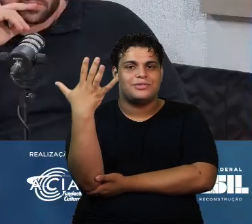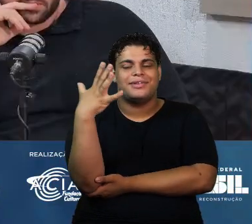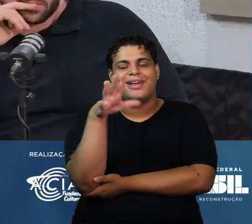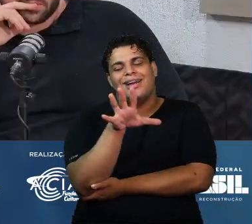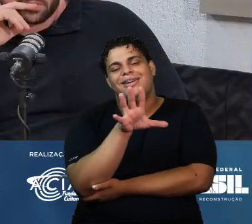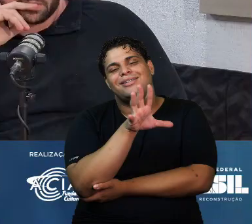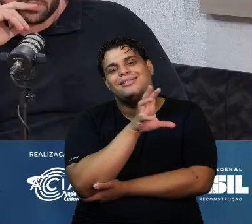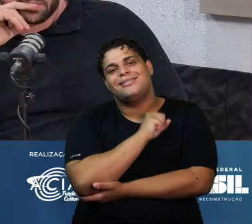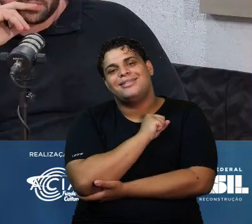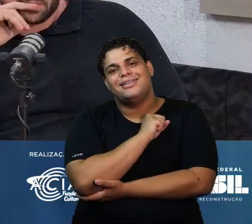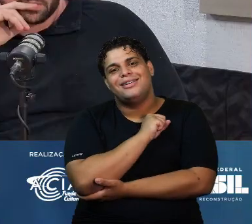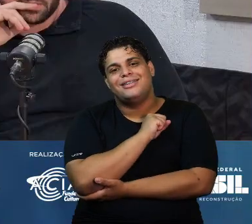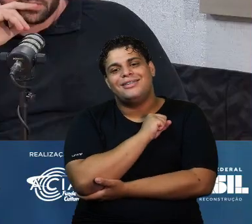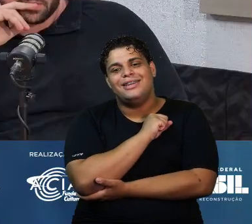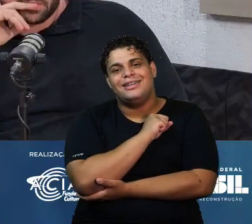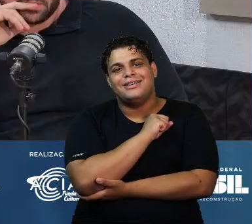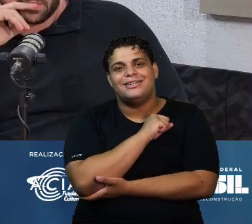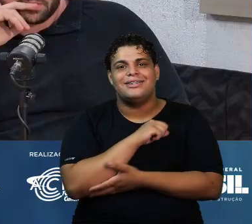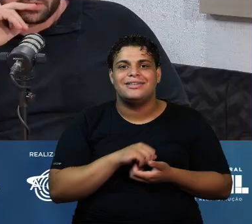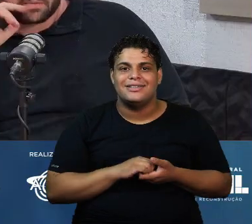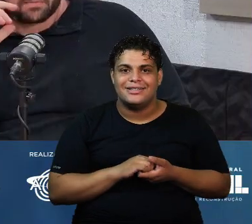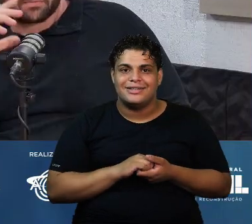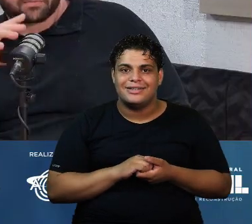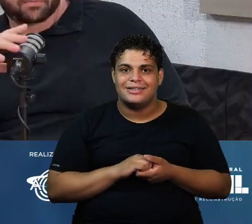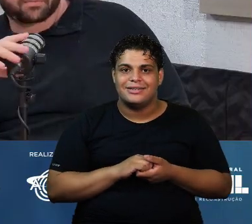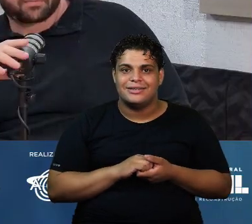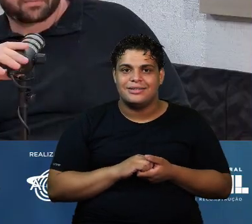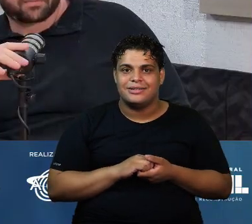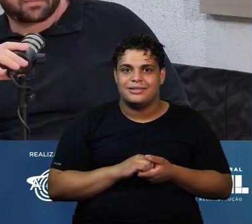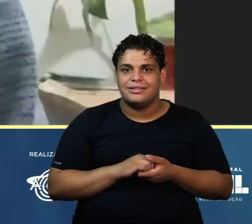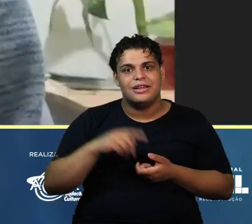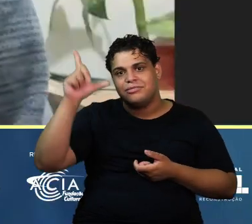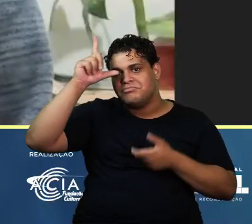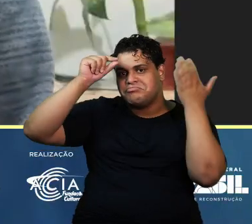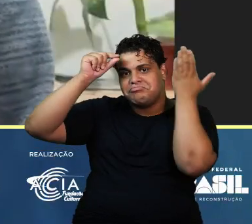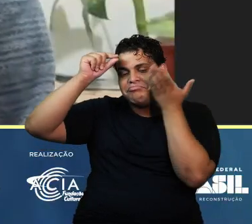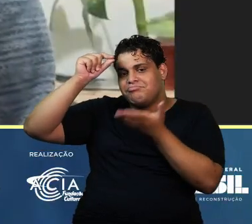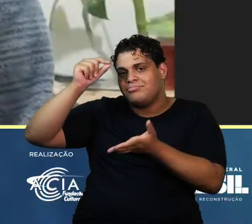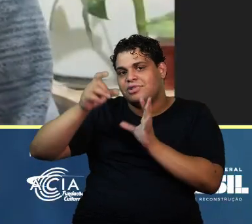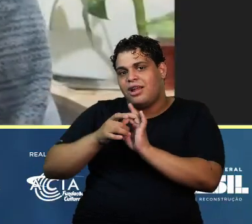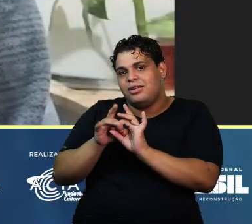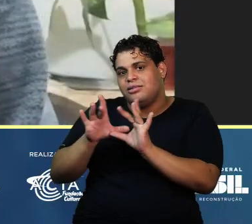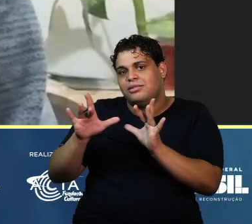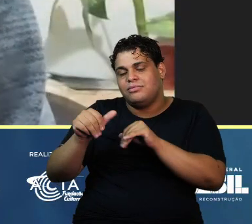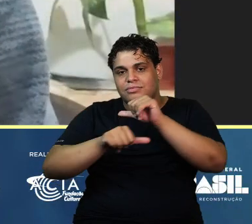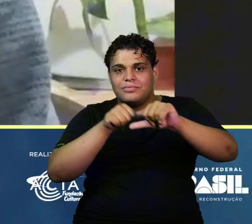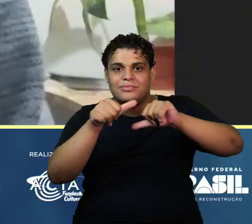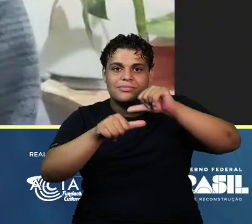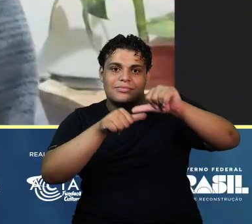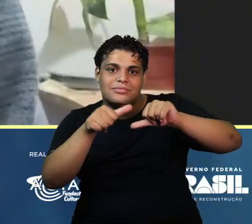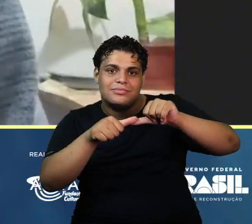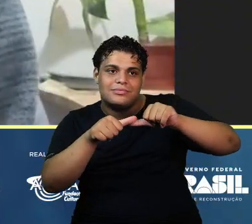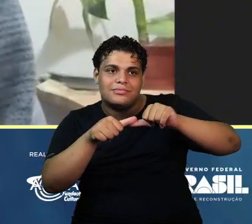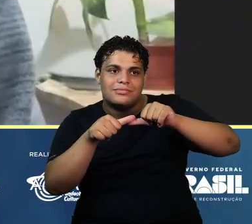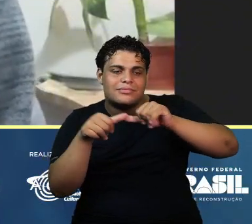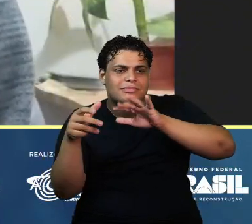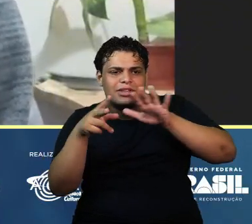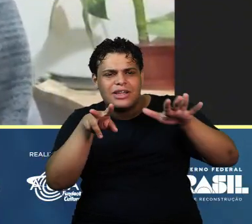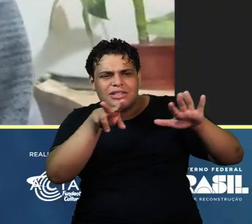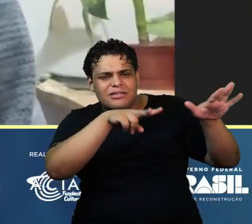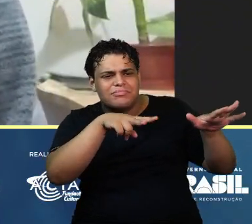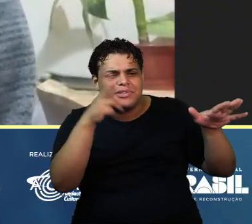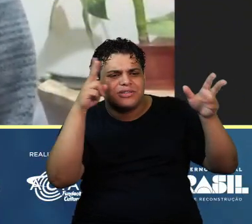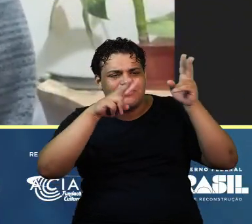que se colocou à disposição para fazer a mudança, né? Essa semana, assistindo uma live, eu ouvi